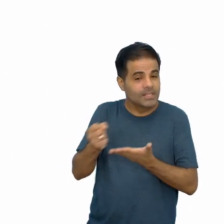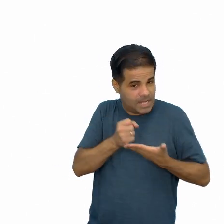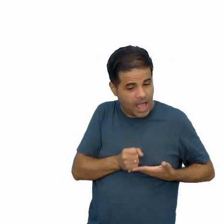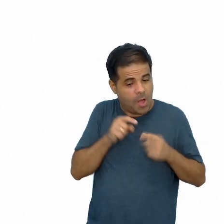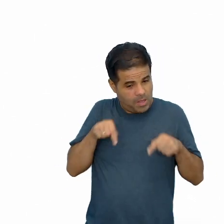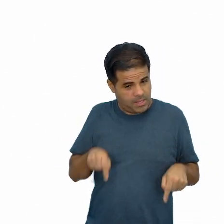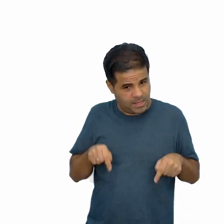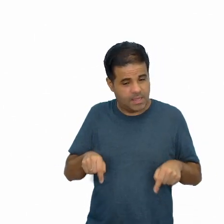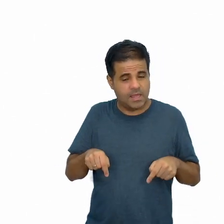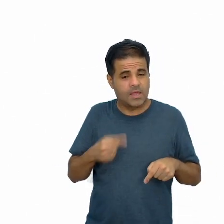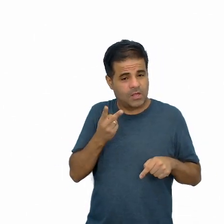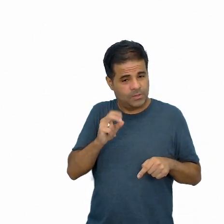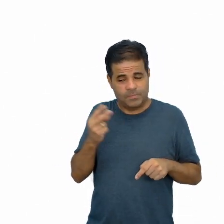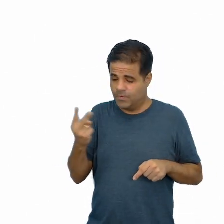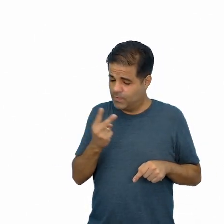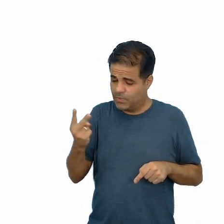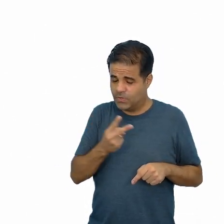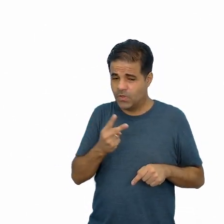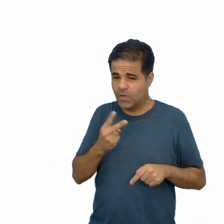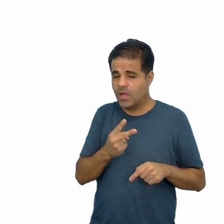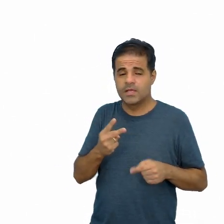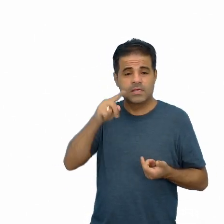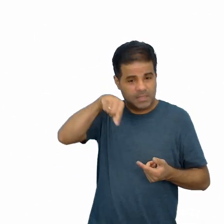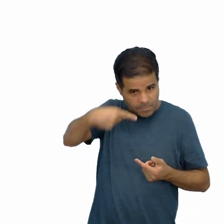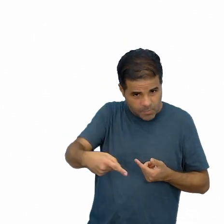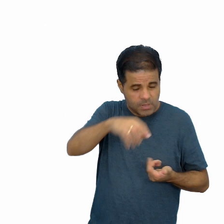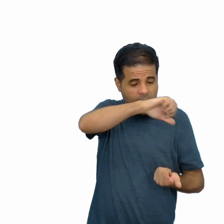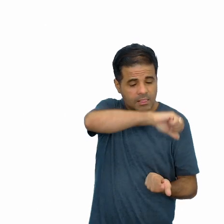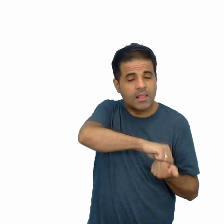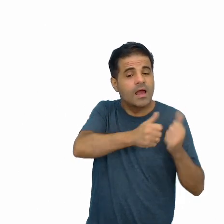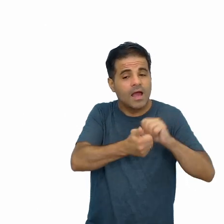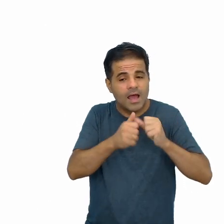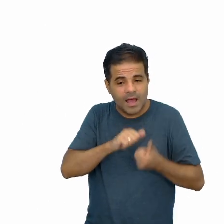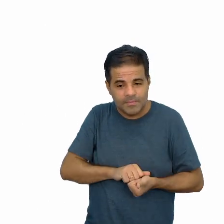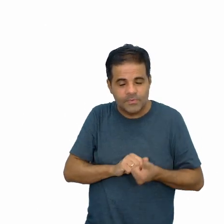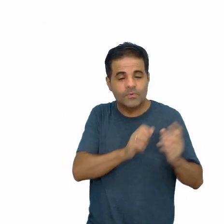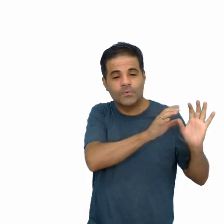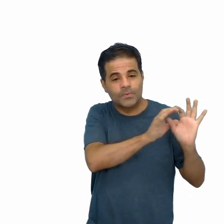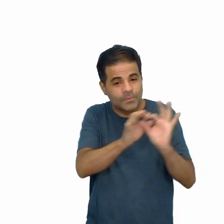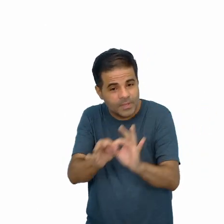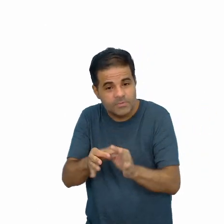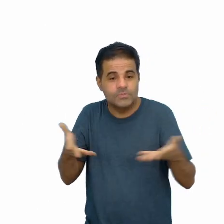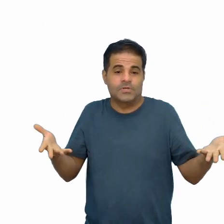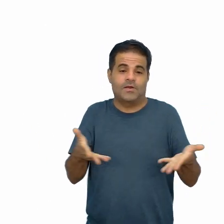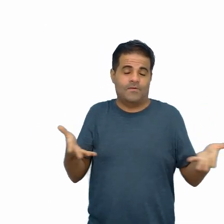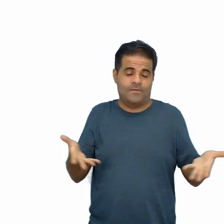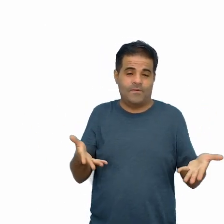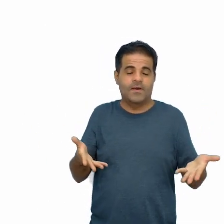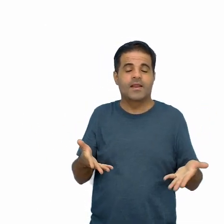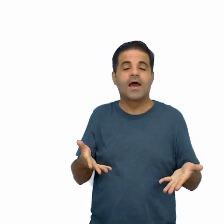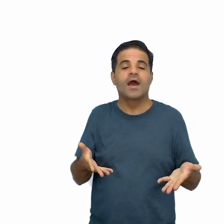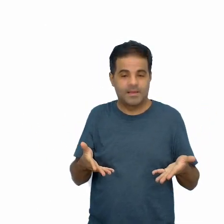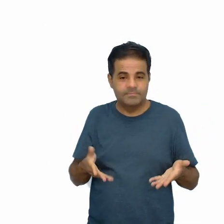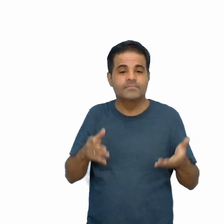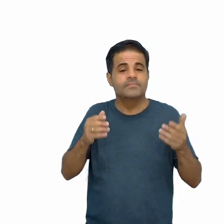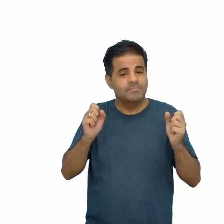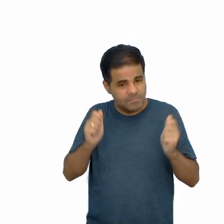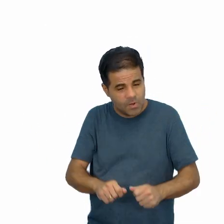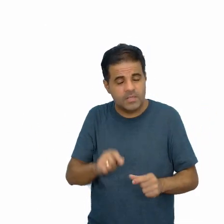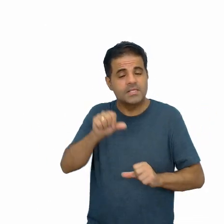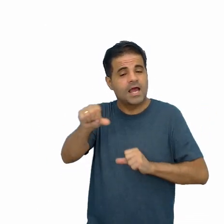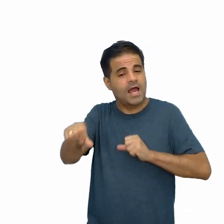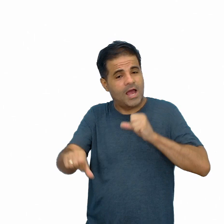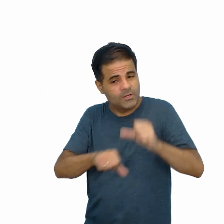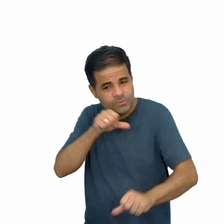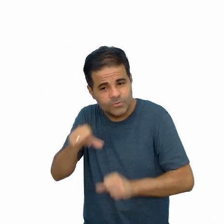para cá, para 2022, e readapto com o meu contexto de agora. Então, ele pode ser